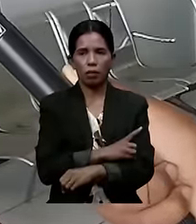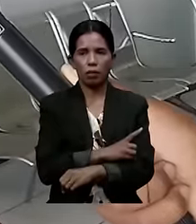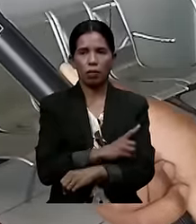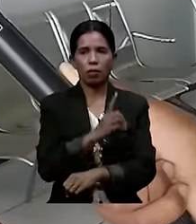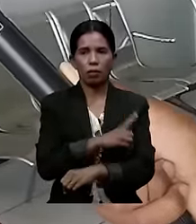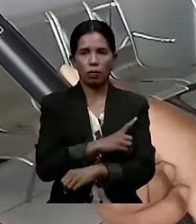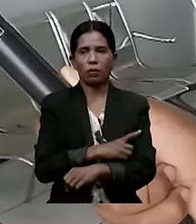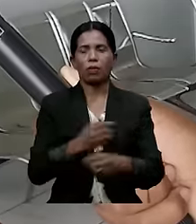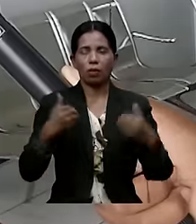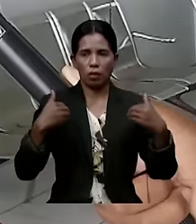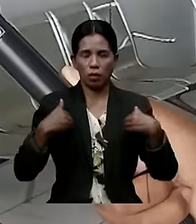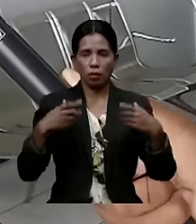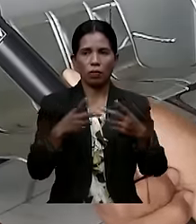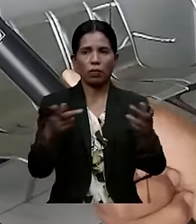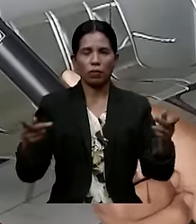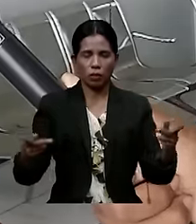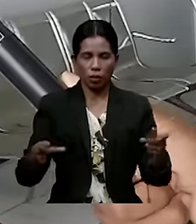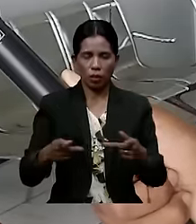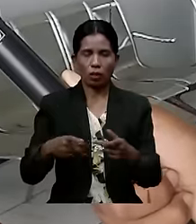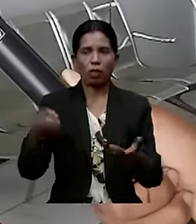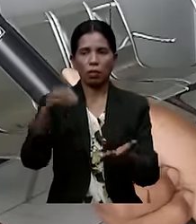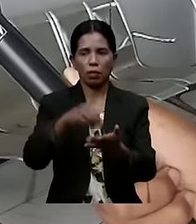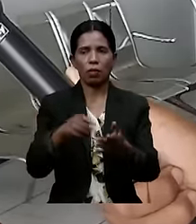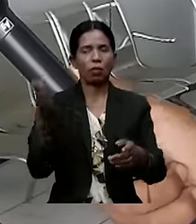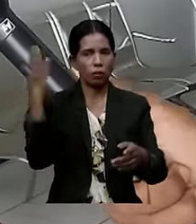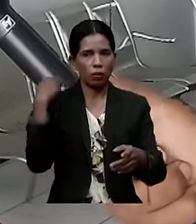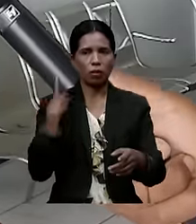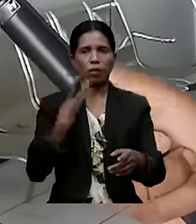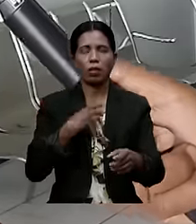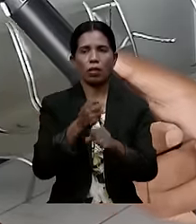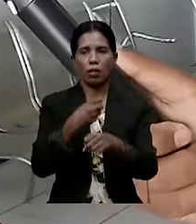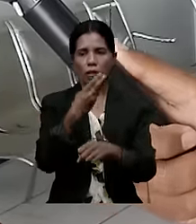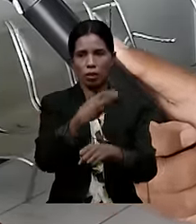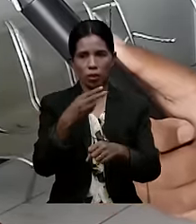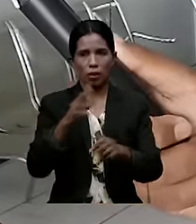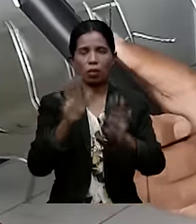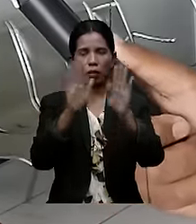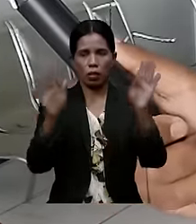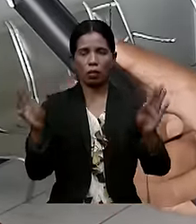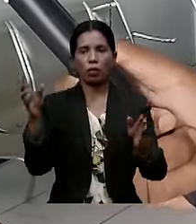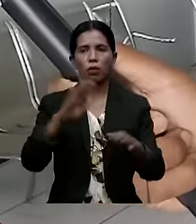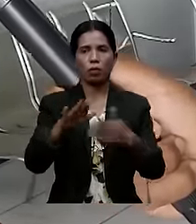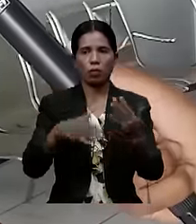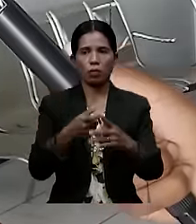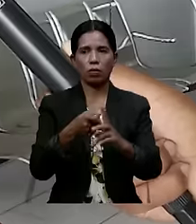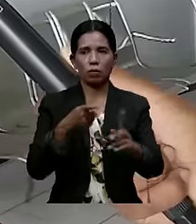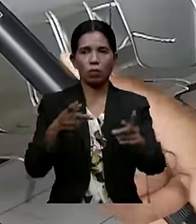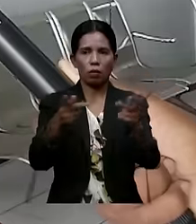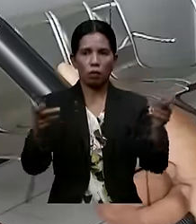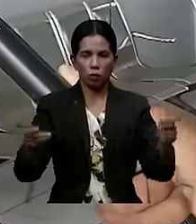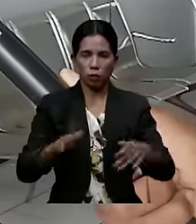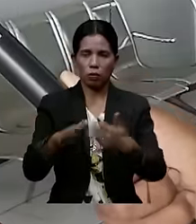ladet so patin konsentrasong ane sang ulu kita halu ai kinta e domingo ni konsentrasong mai usi posto to tu